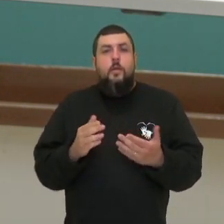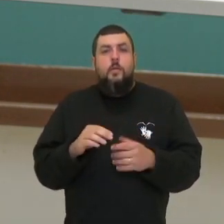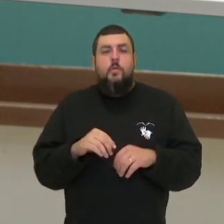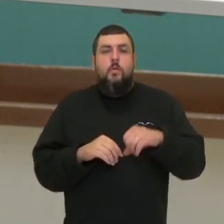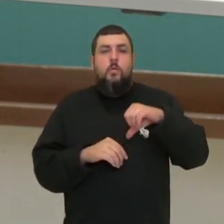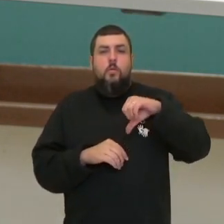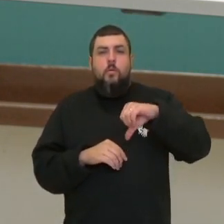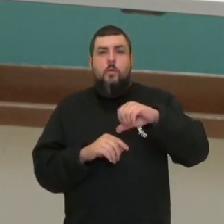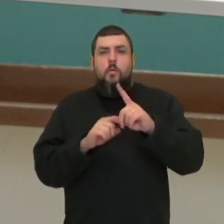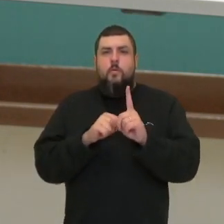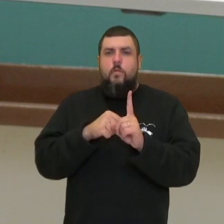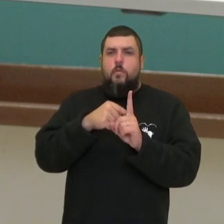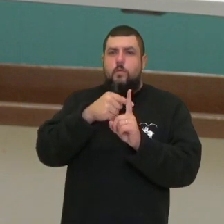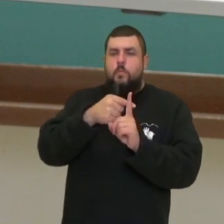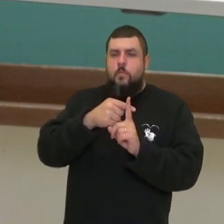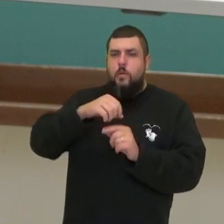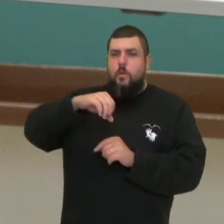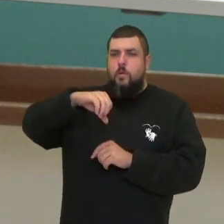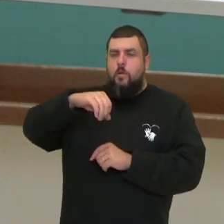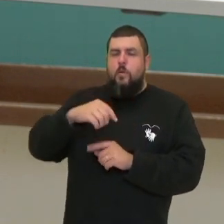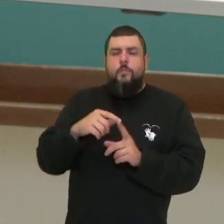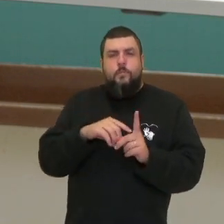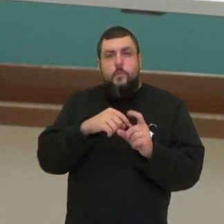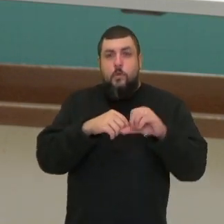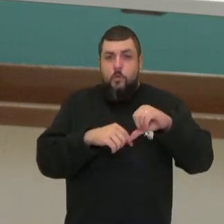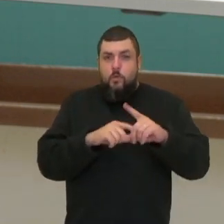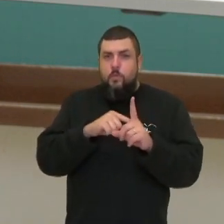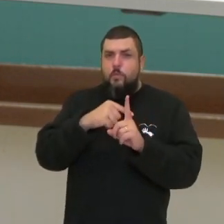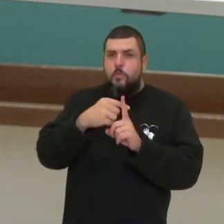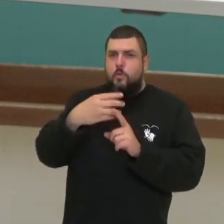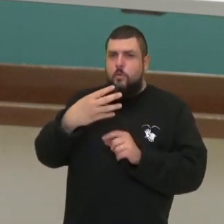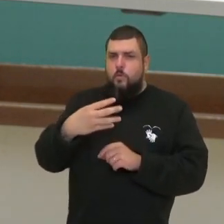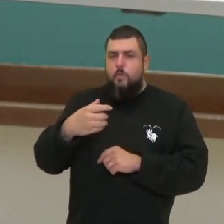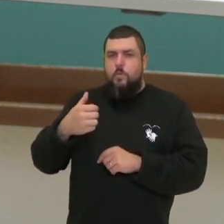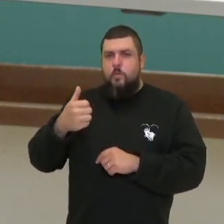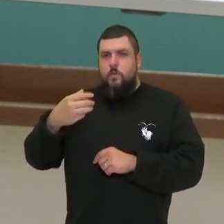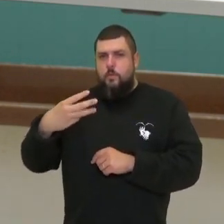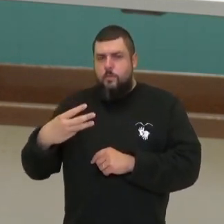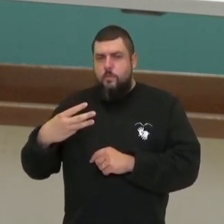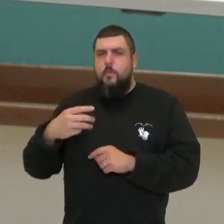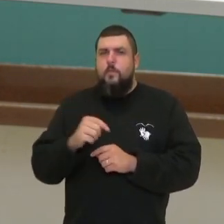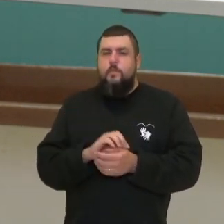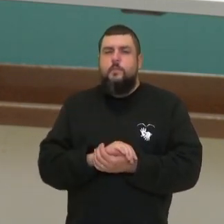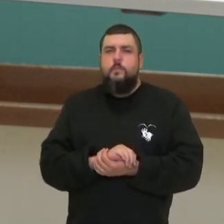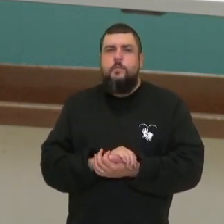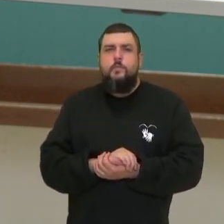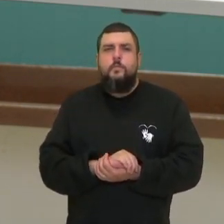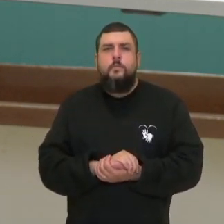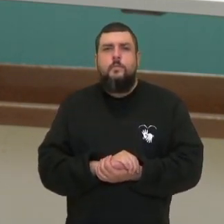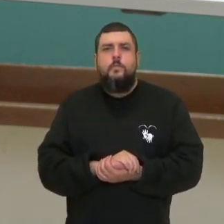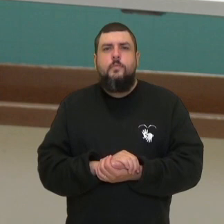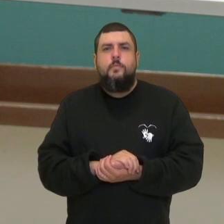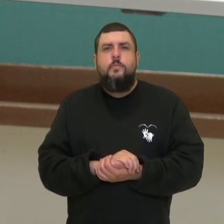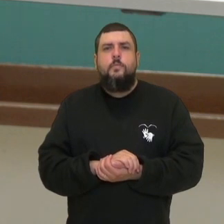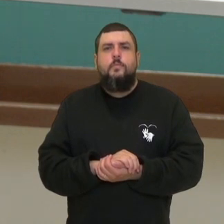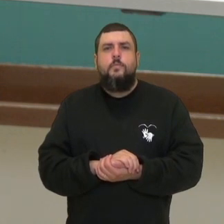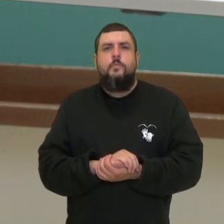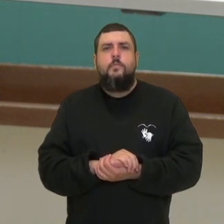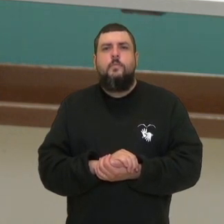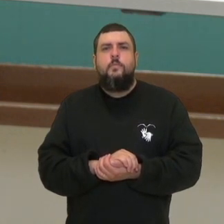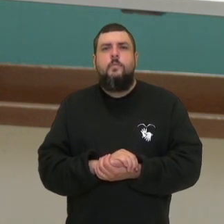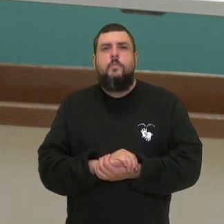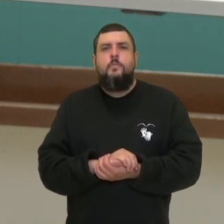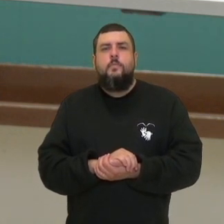mais 4, 9 mais 4, 13. 13 é o nosso próximo termo. O que nós podemos